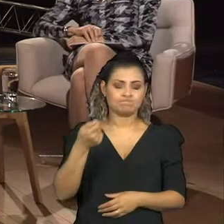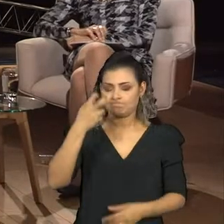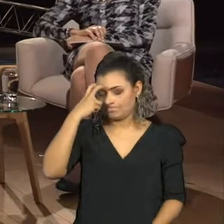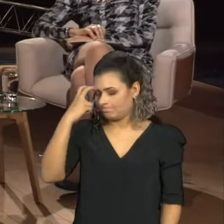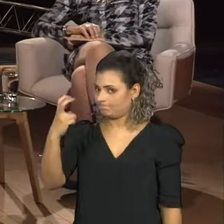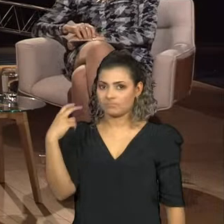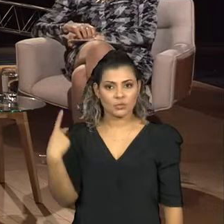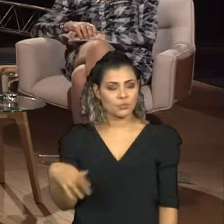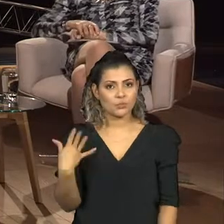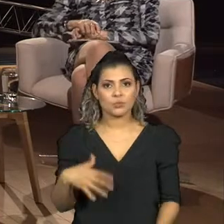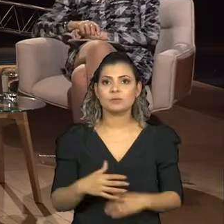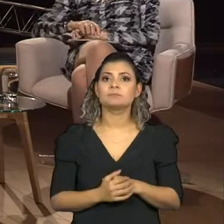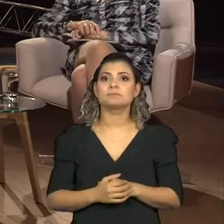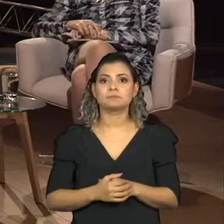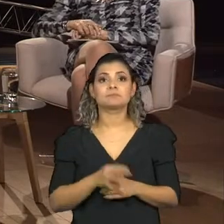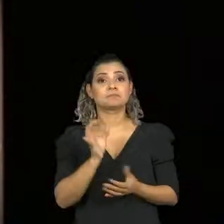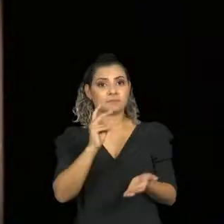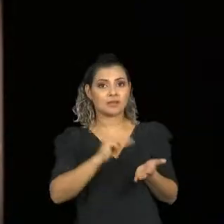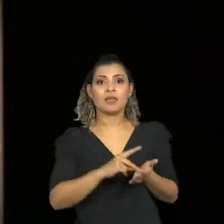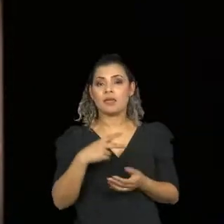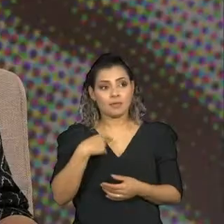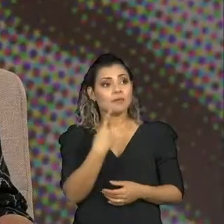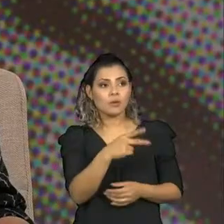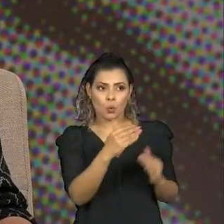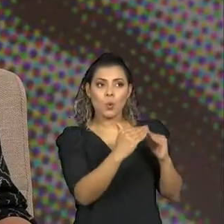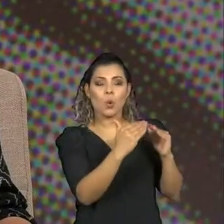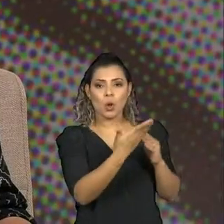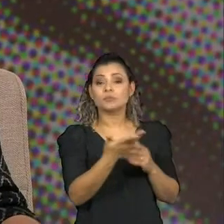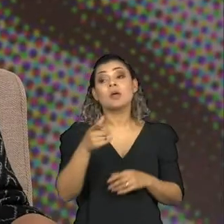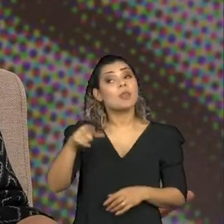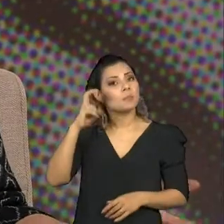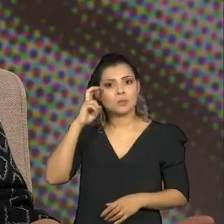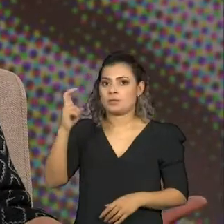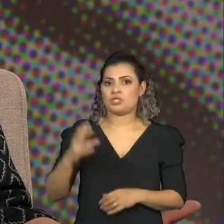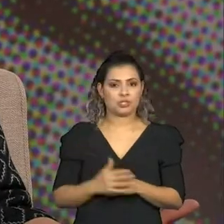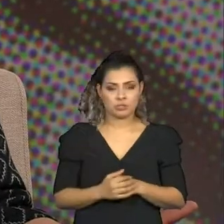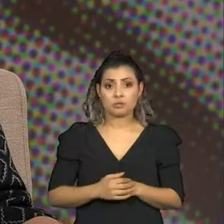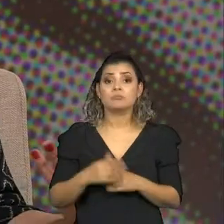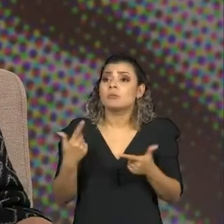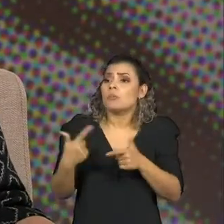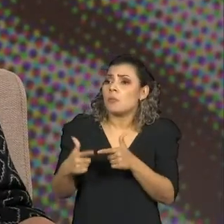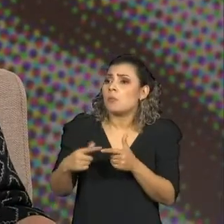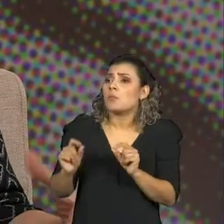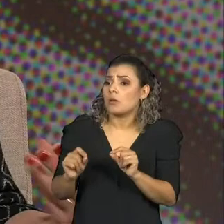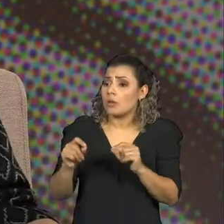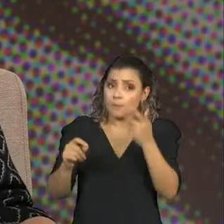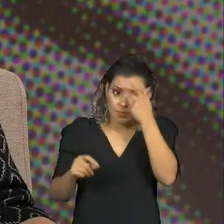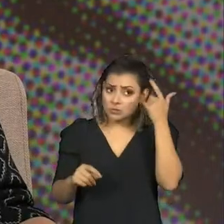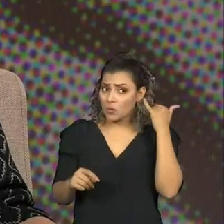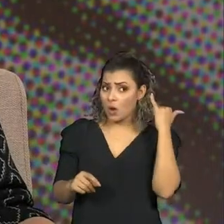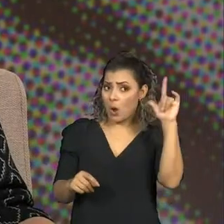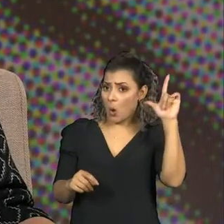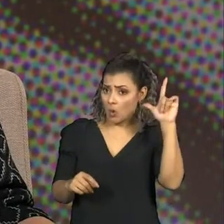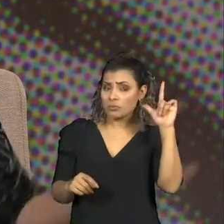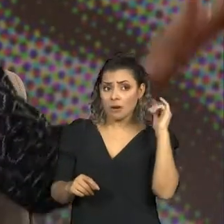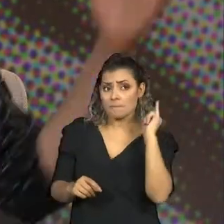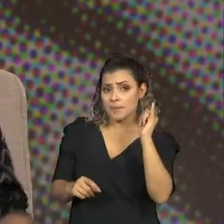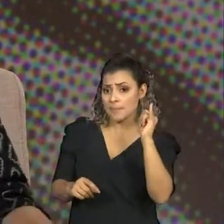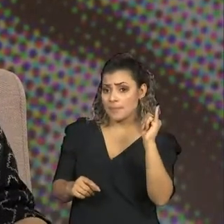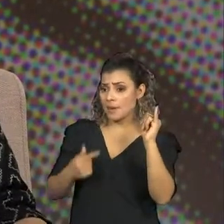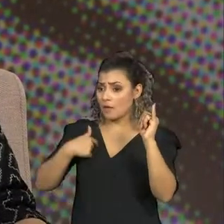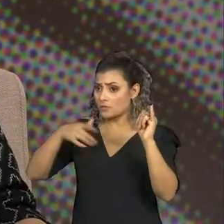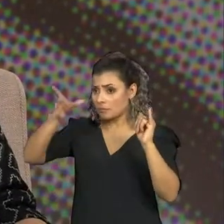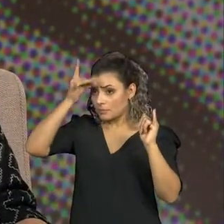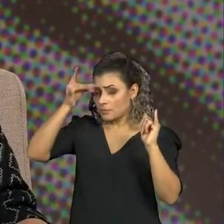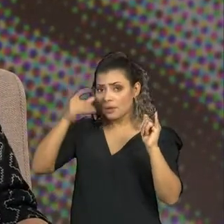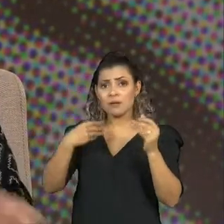ele é incrível. Eu confirmo, ele é incrível. Ele é incrível. E ele virou para mim e falou assim, mas qual o problema? Uma pessoa conta a história e você representa. Eu falei assim, mas